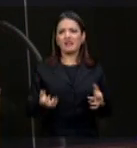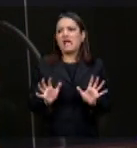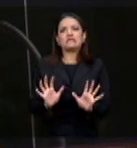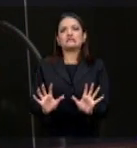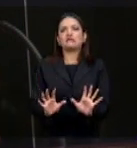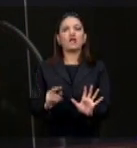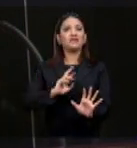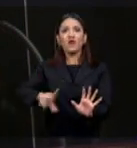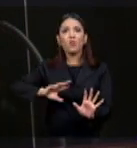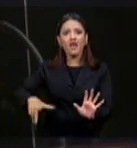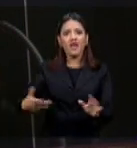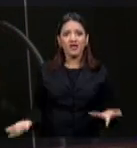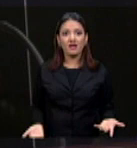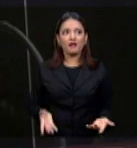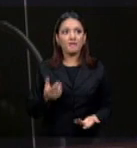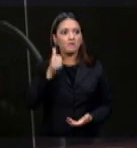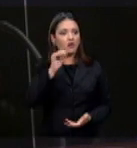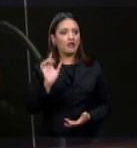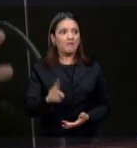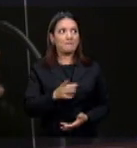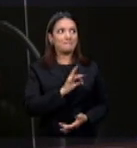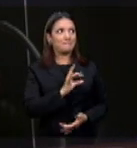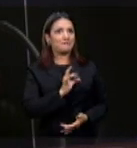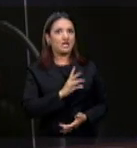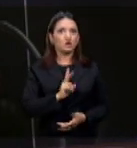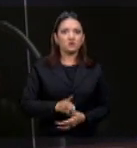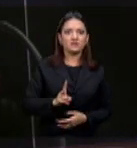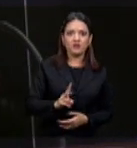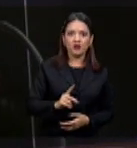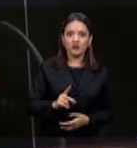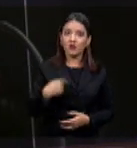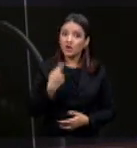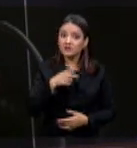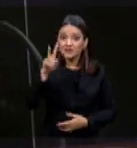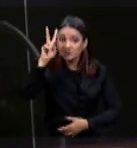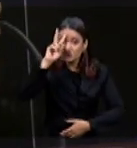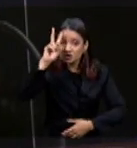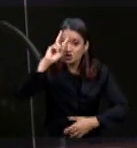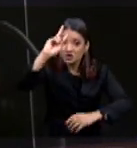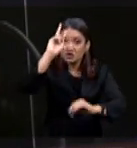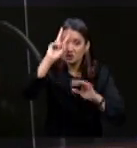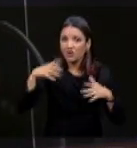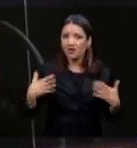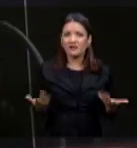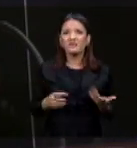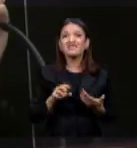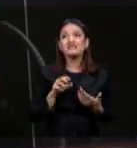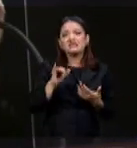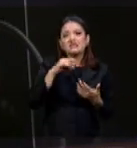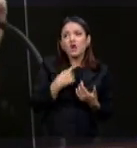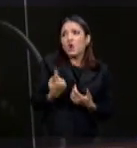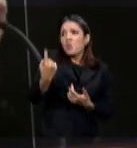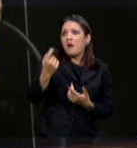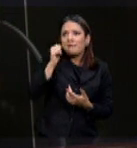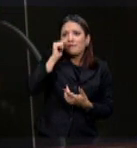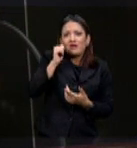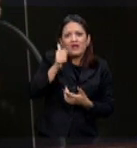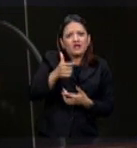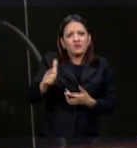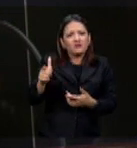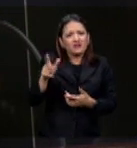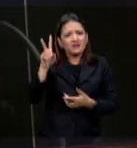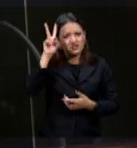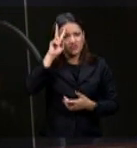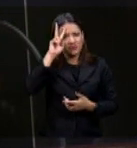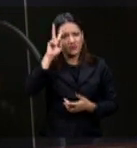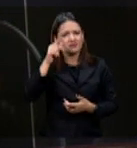medo o tempo todo. Eu digo que todas nós temos história para contar e que se porventura tiver alguma exceção de alguma mulher que não tem uma história de abuso para contar,